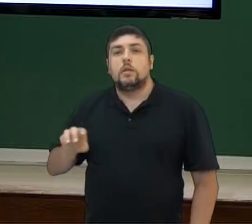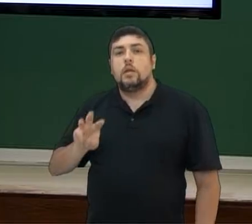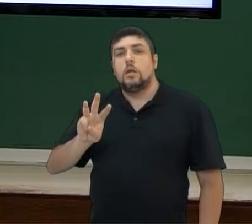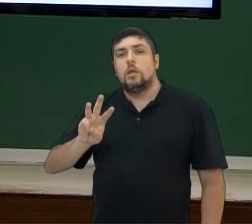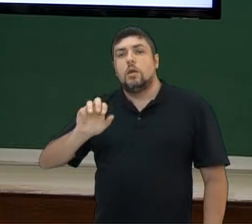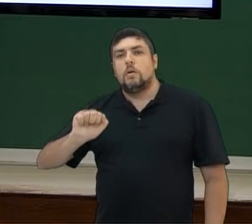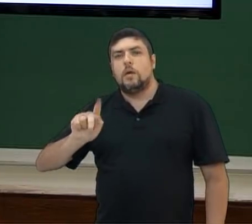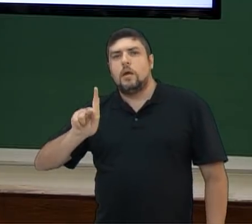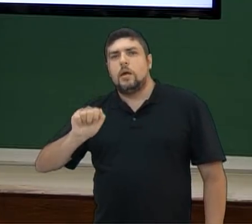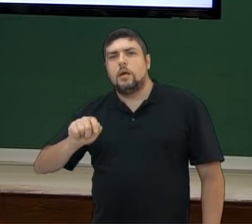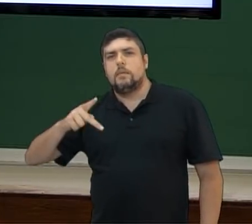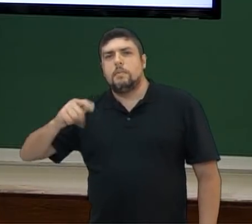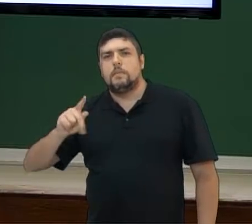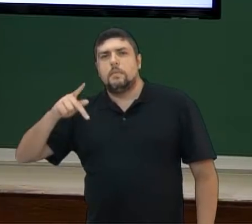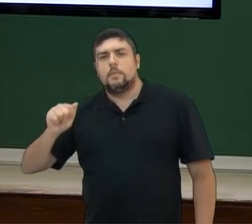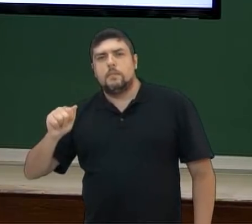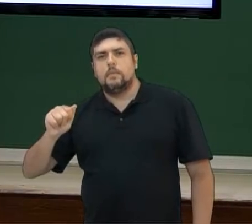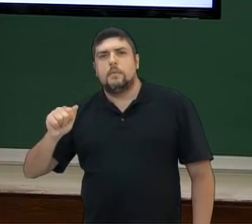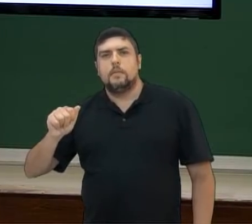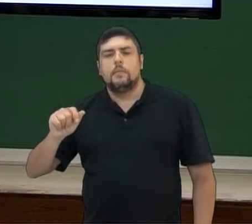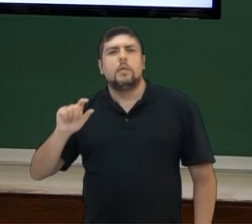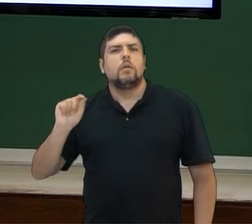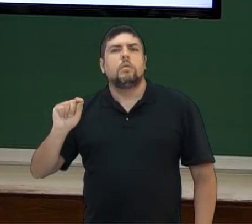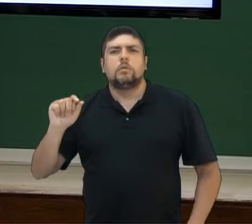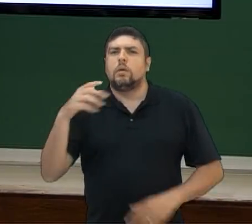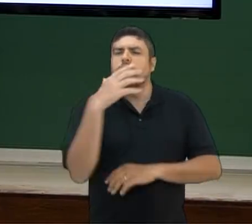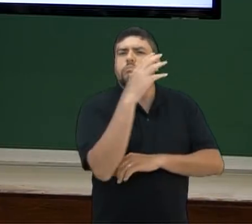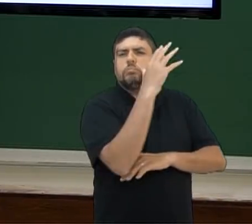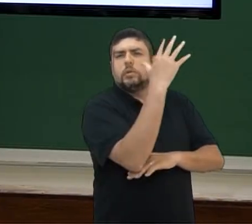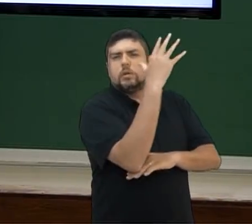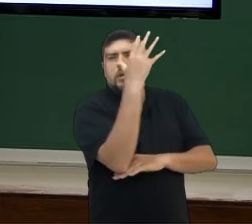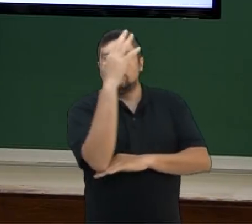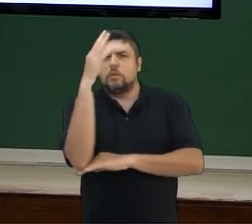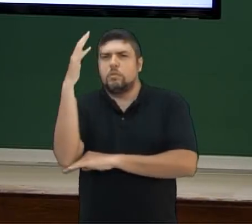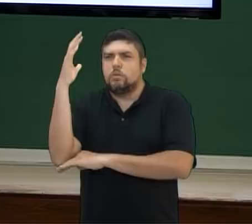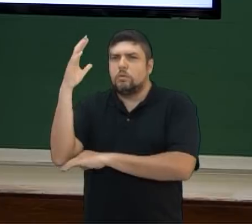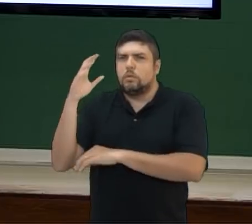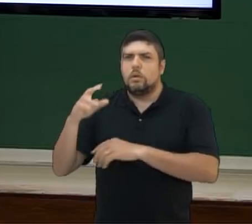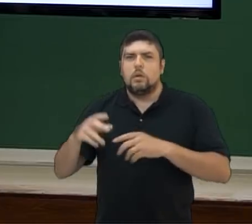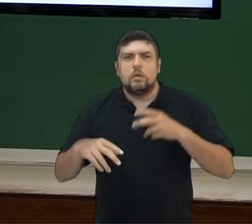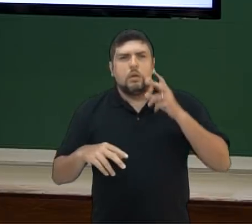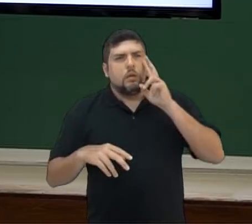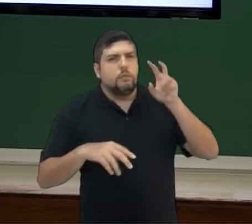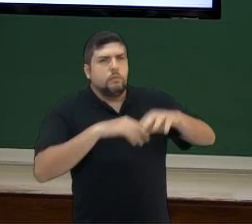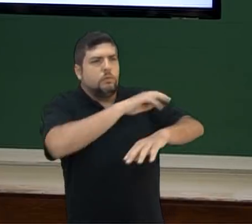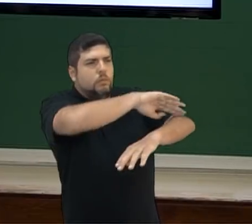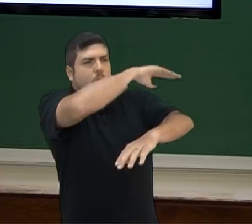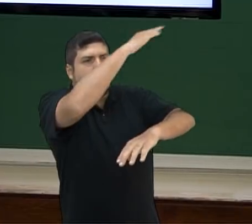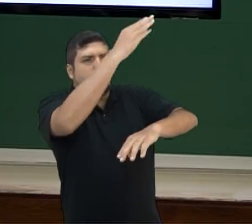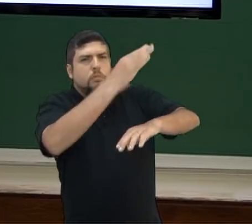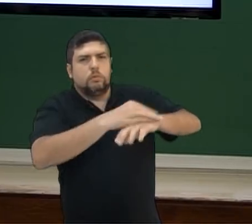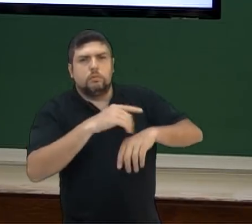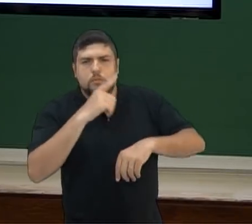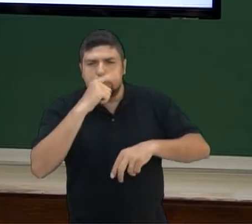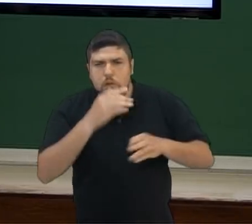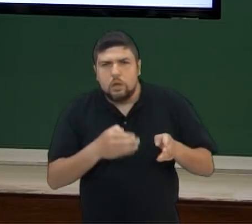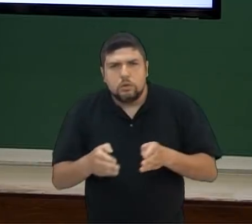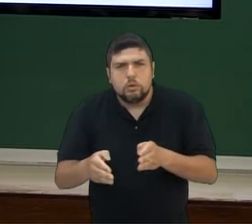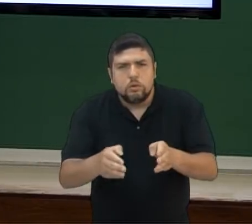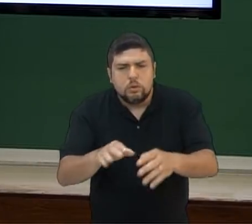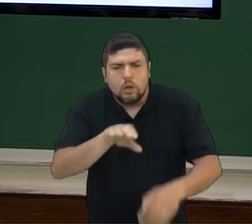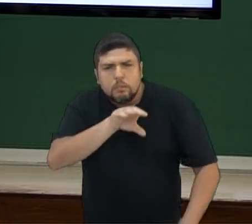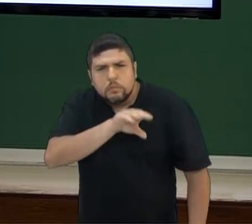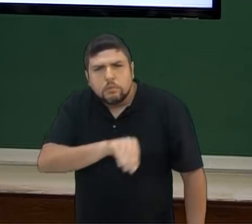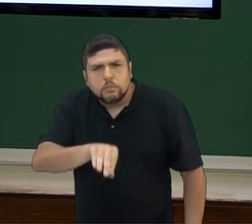Wakapapa, que é uma energia que está em toda a natureza. Eles veem essa energia na montanha, no rio, na árvore, eles falam com ela,